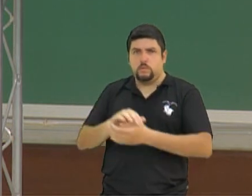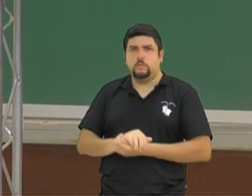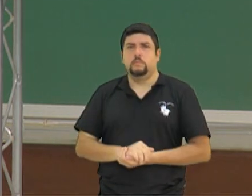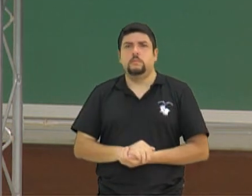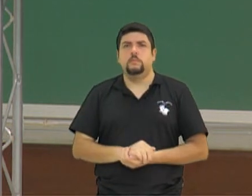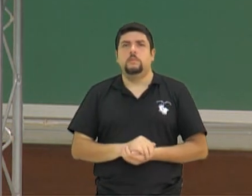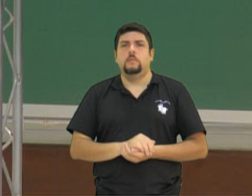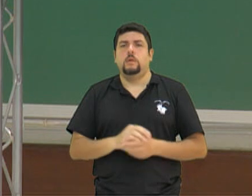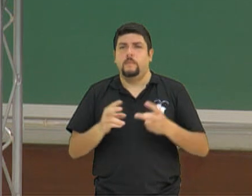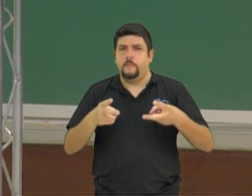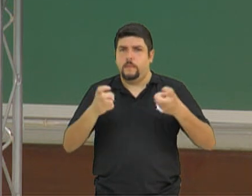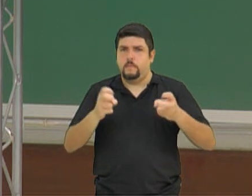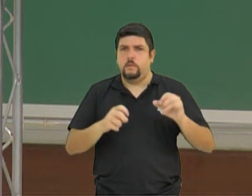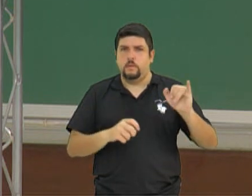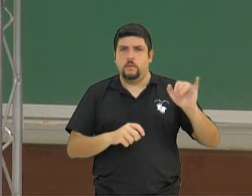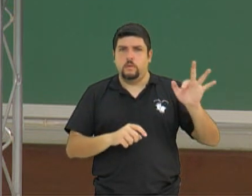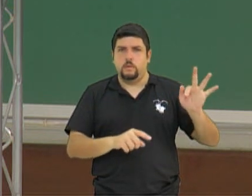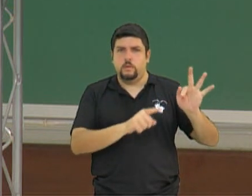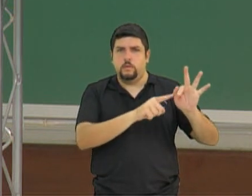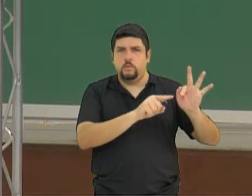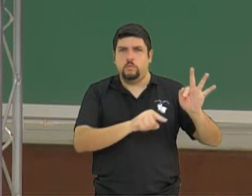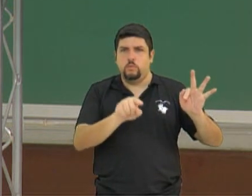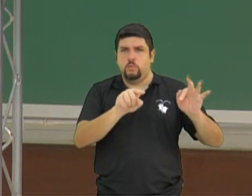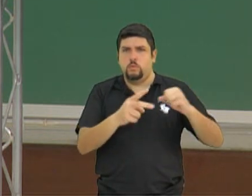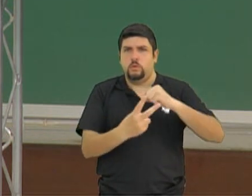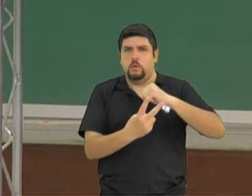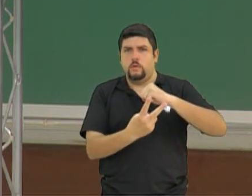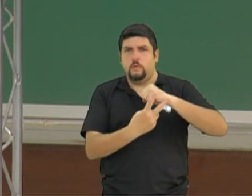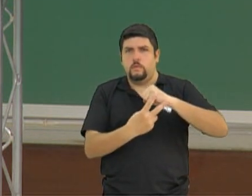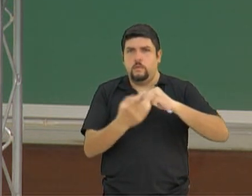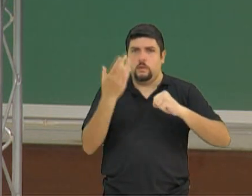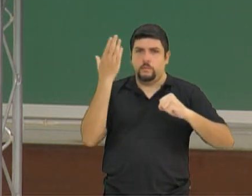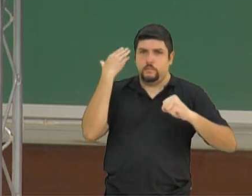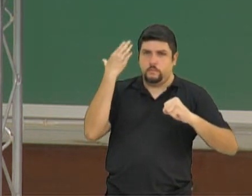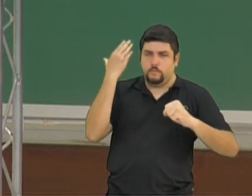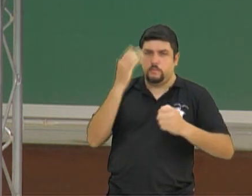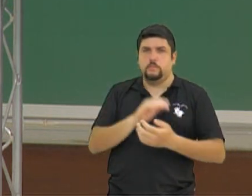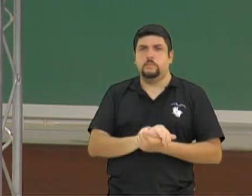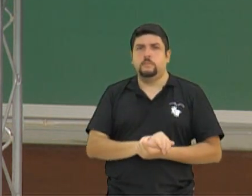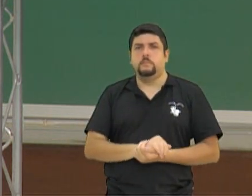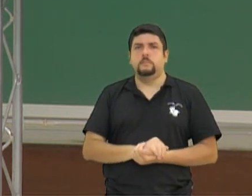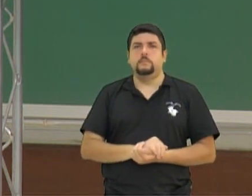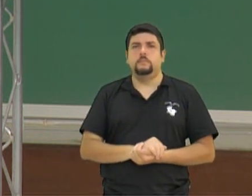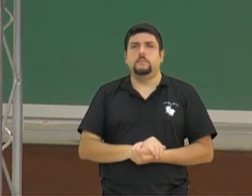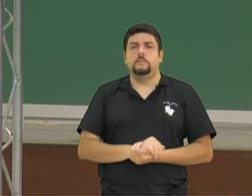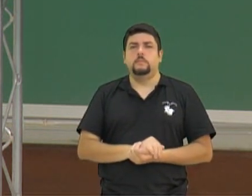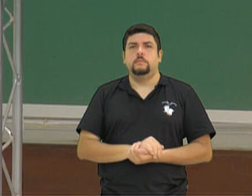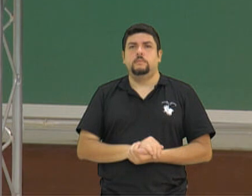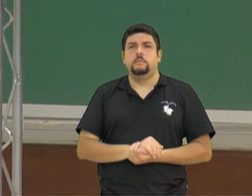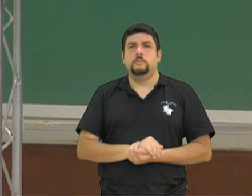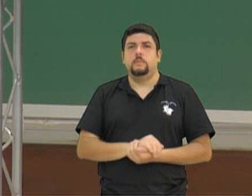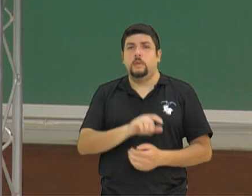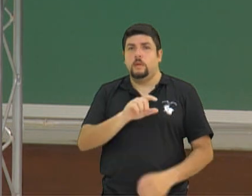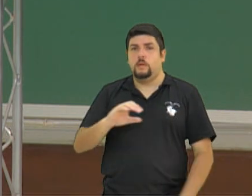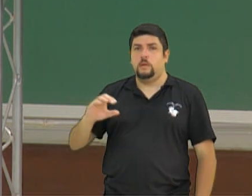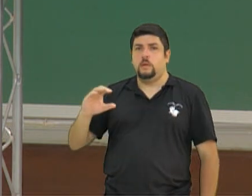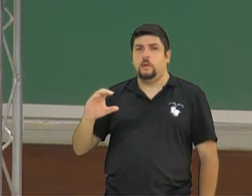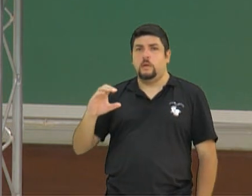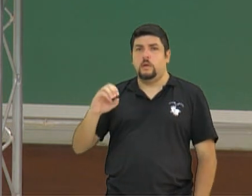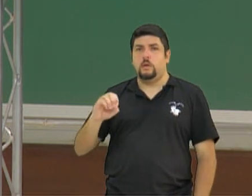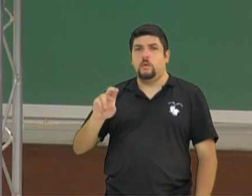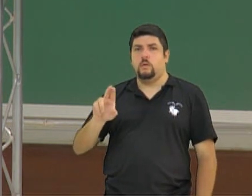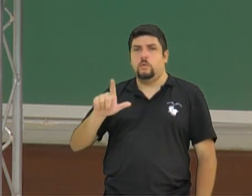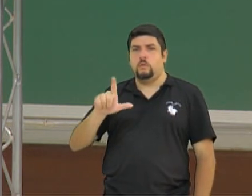com if, verbo no passado. Tá bom? E daí, aqui eu optei por fazer could. Poderia ser would?